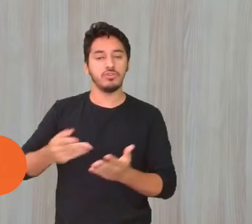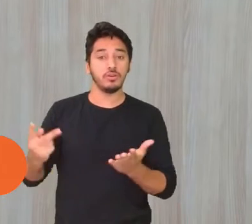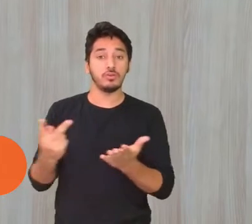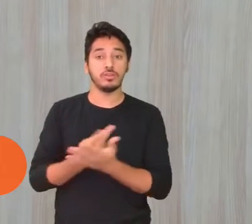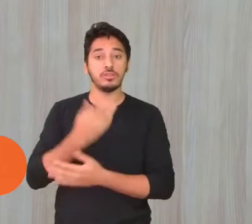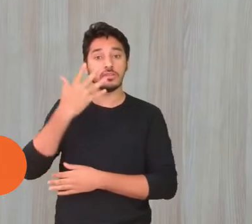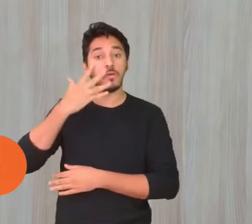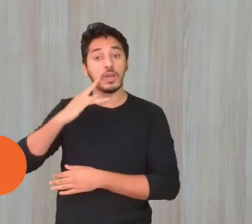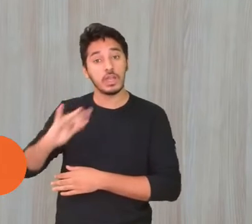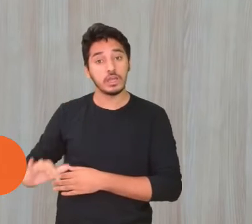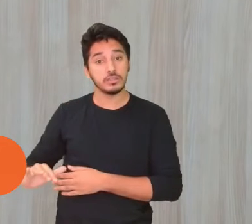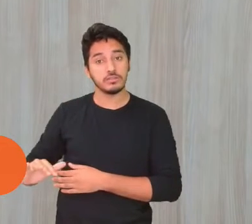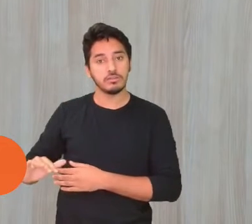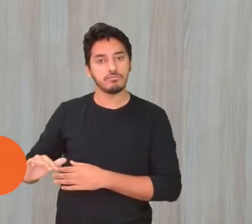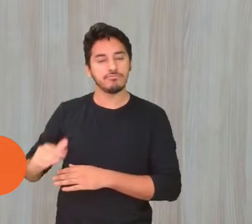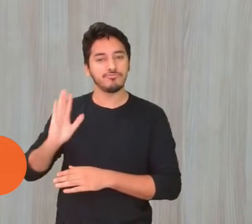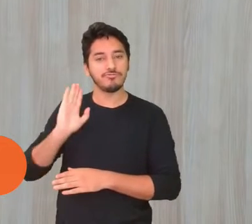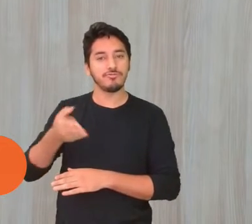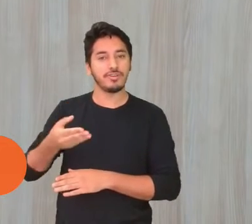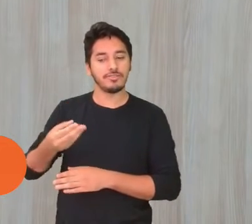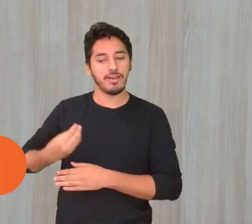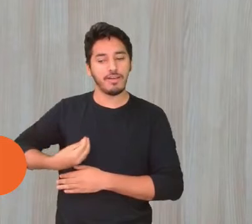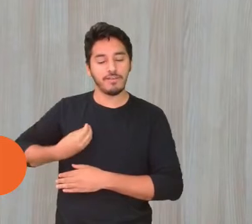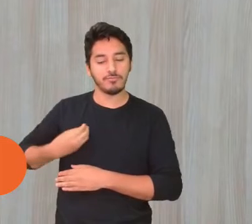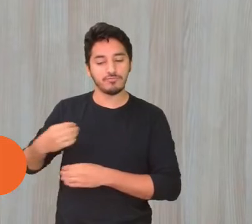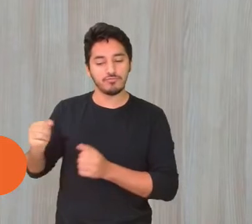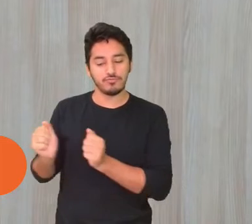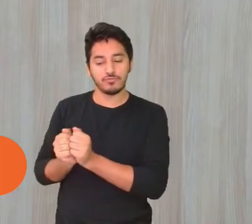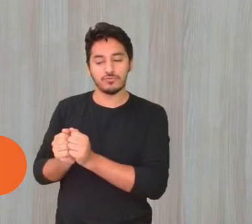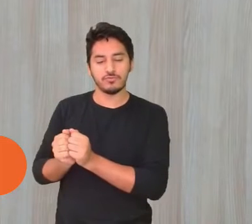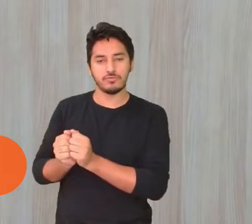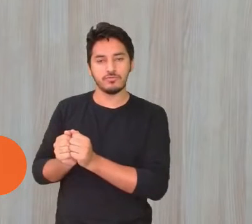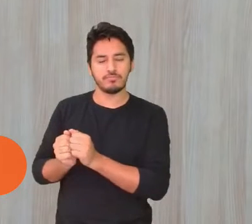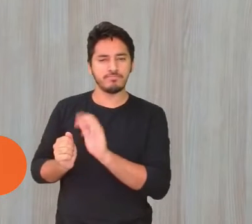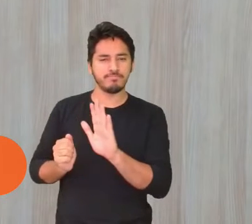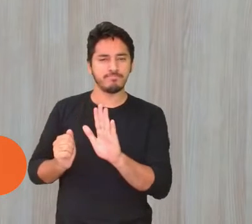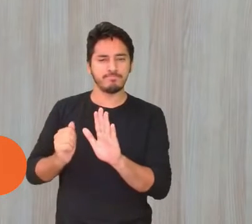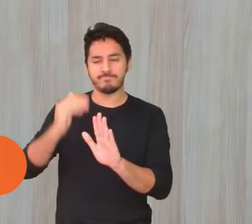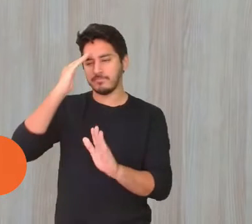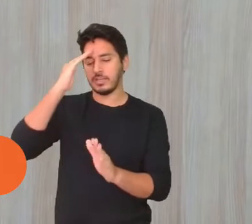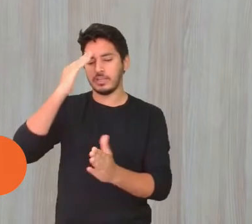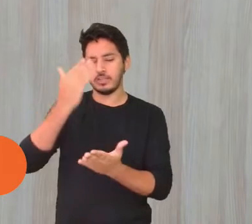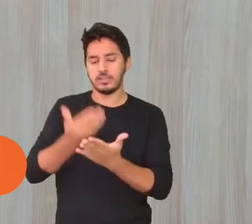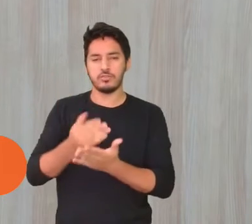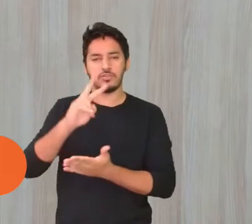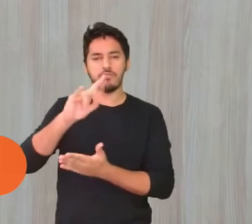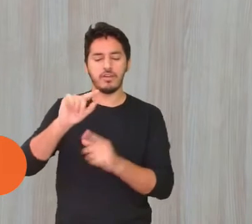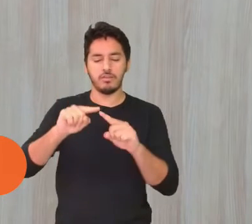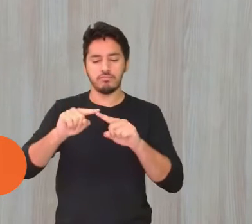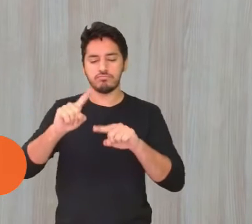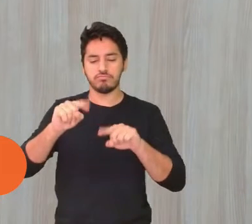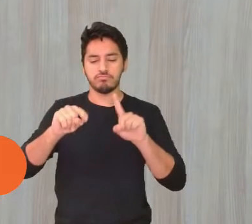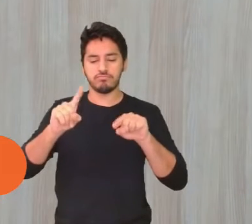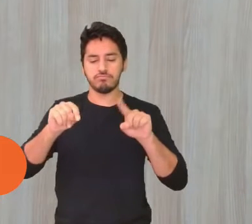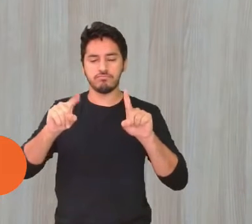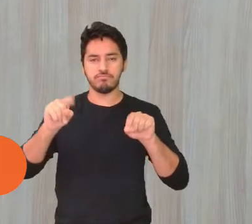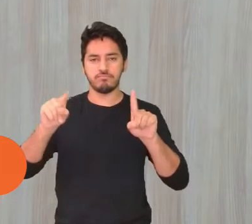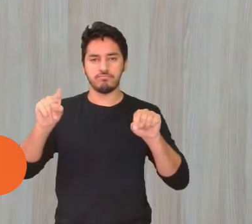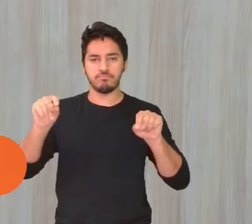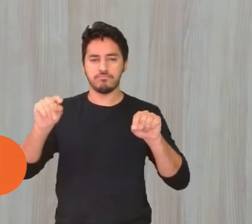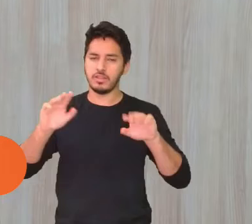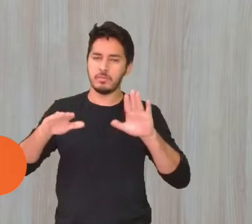né? E eu acredito que ela vai variando conforme a gente